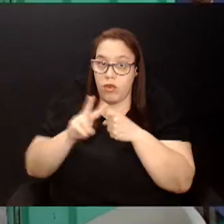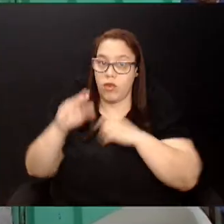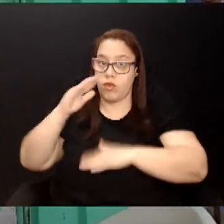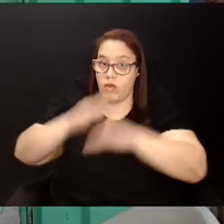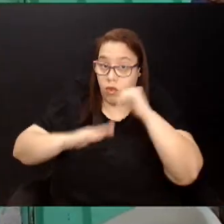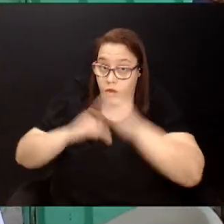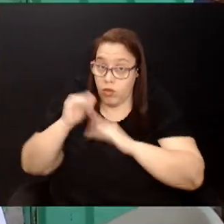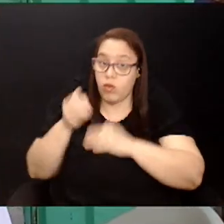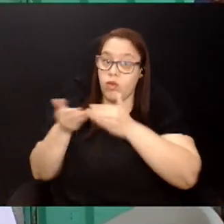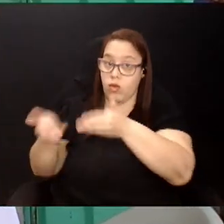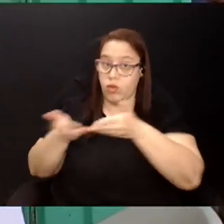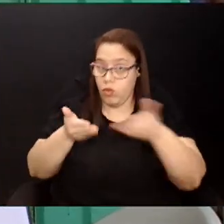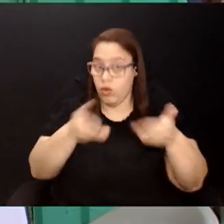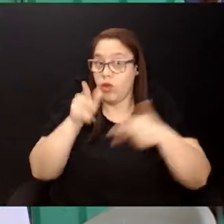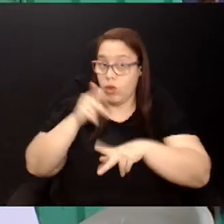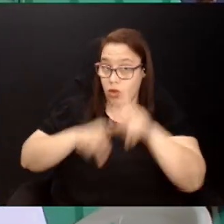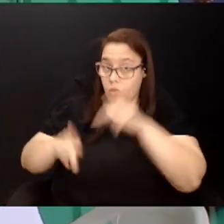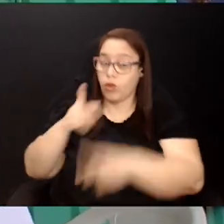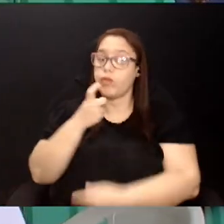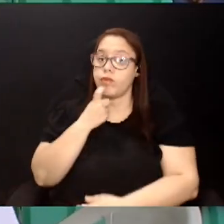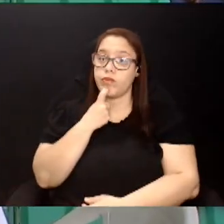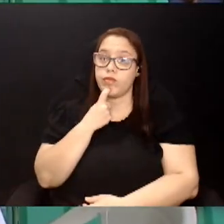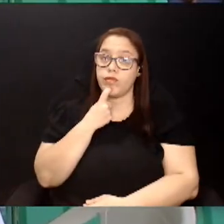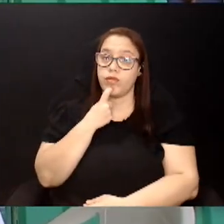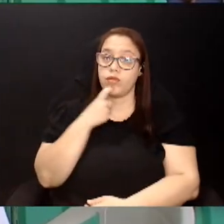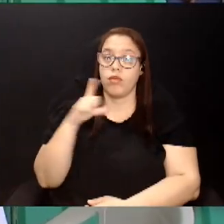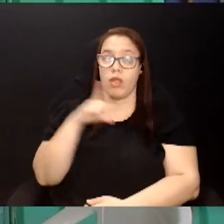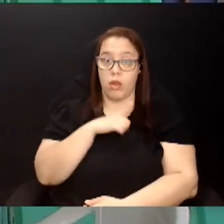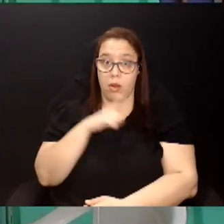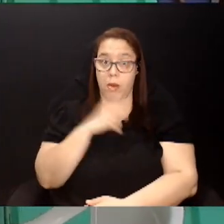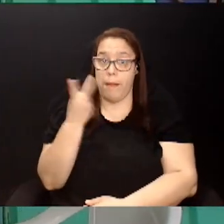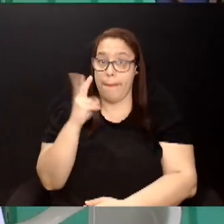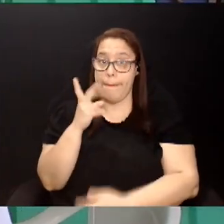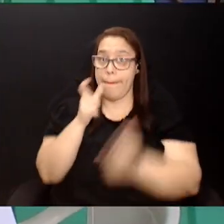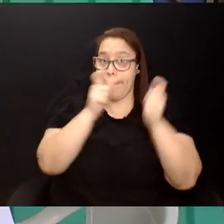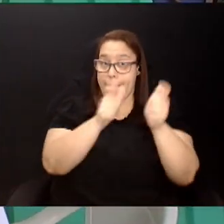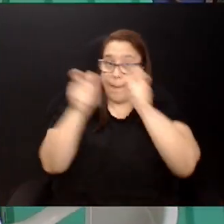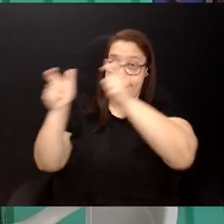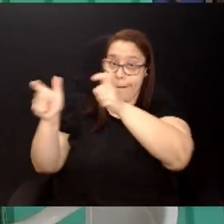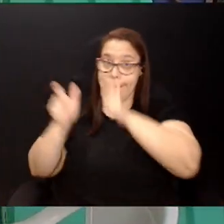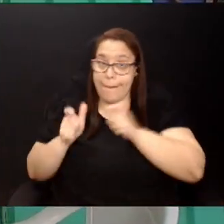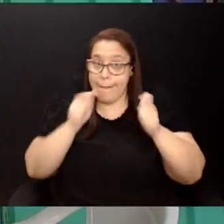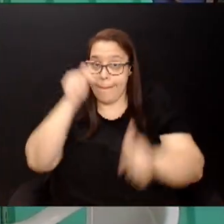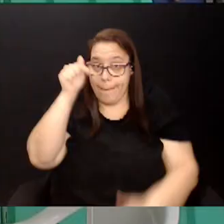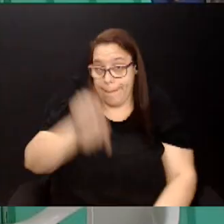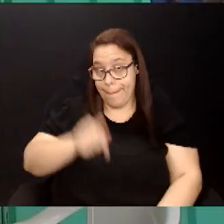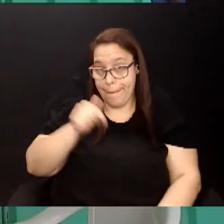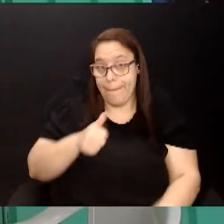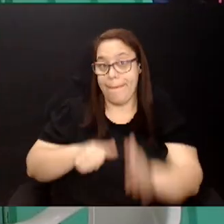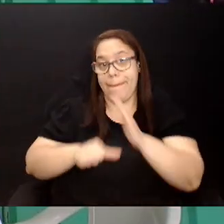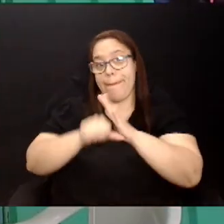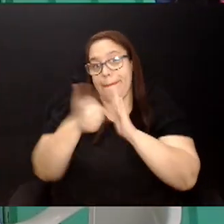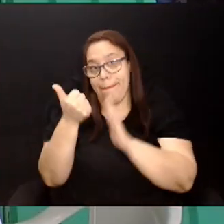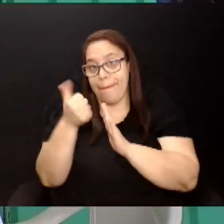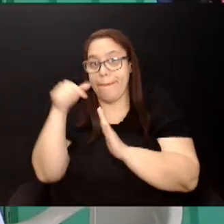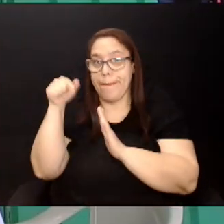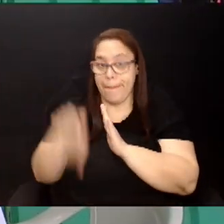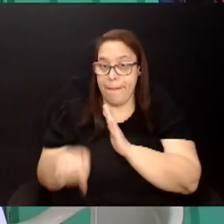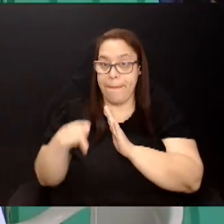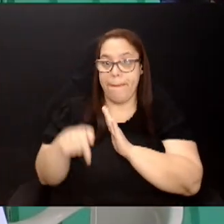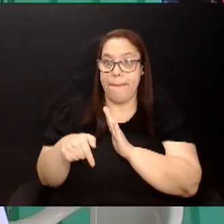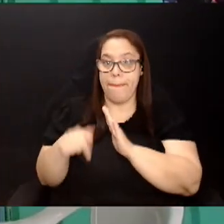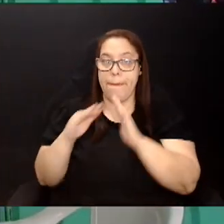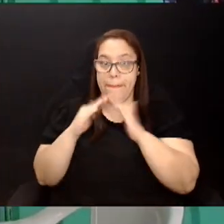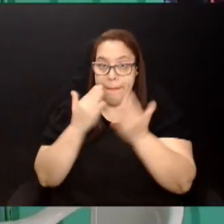oferece a toda a população de Campinas. Nós temos 2 unidades. Essa unidade aqui, pela primeira vez aqui na Escola